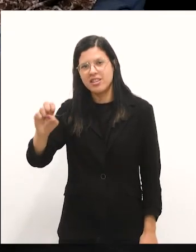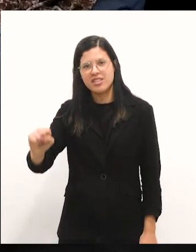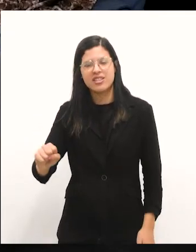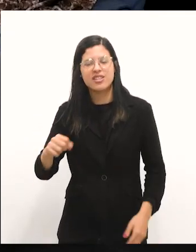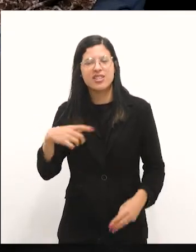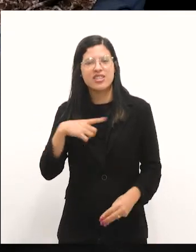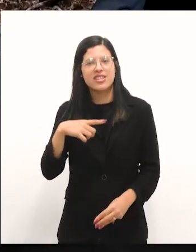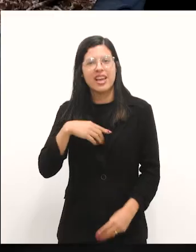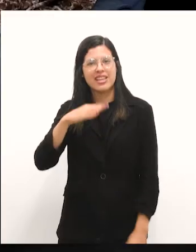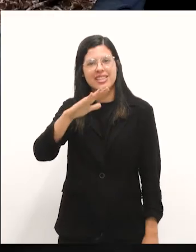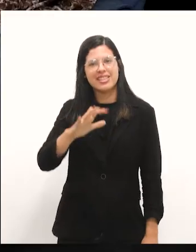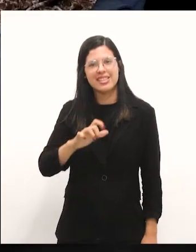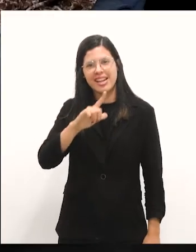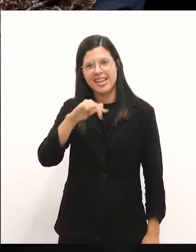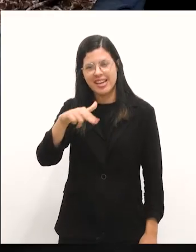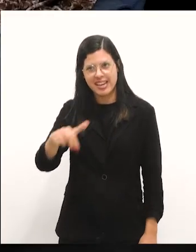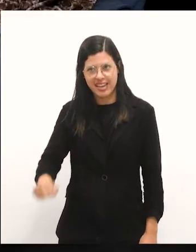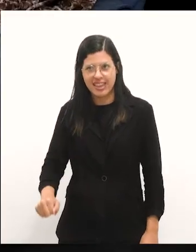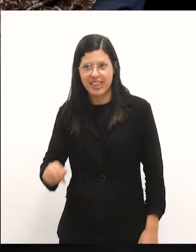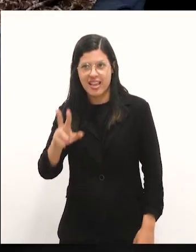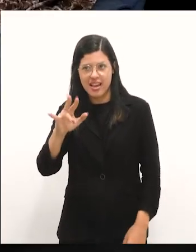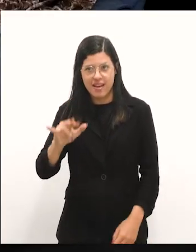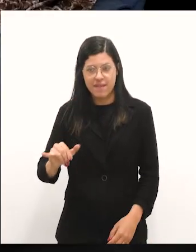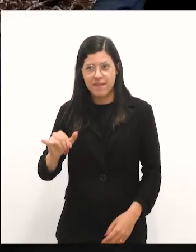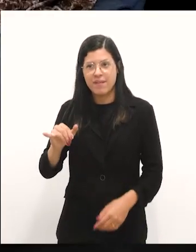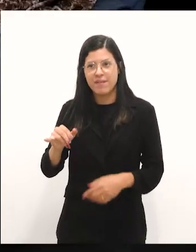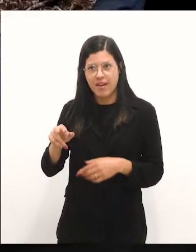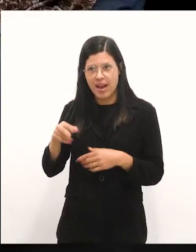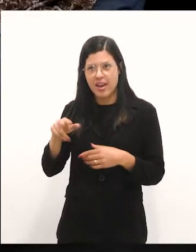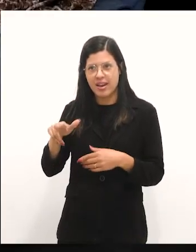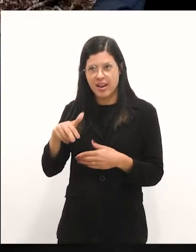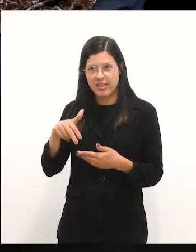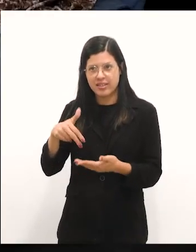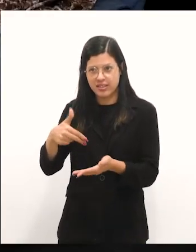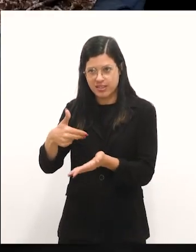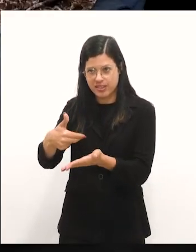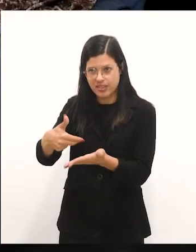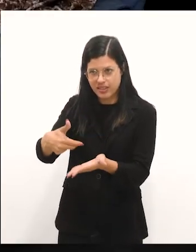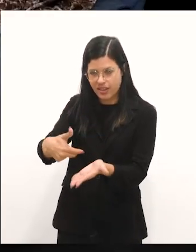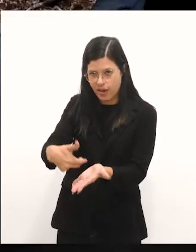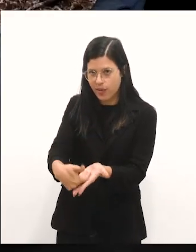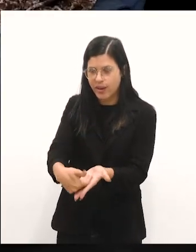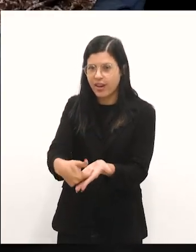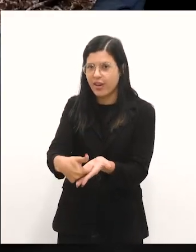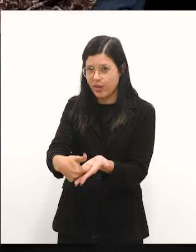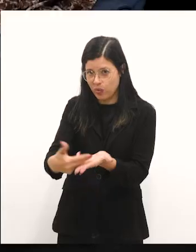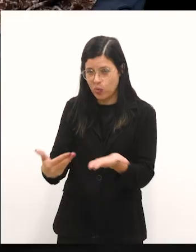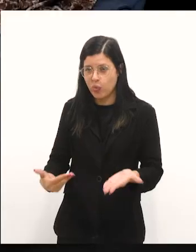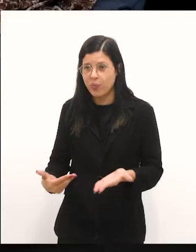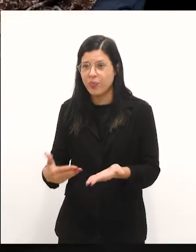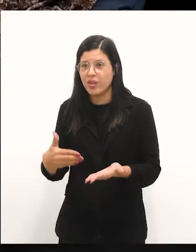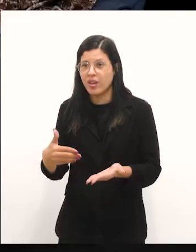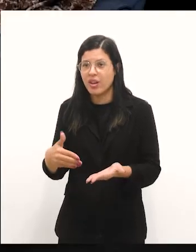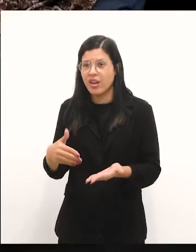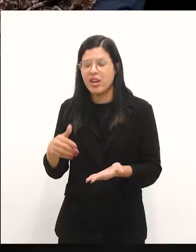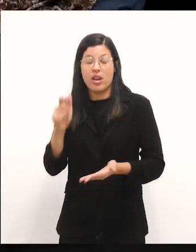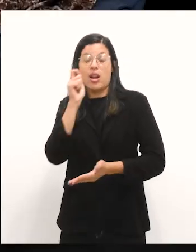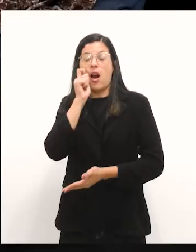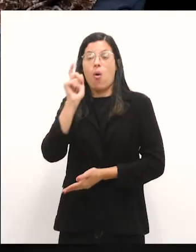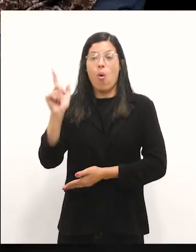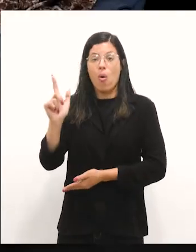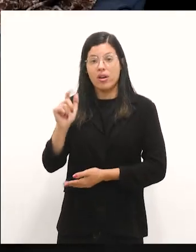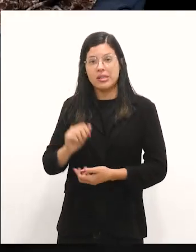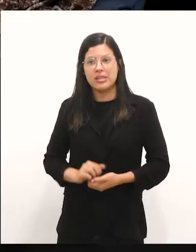uma trabalhadora de Maria Santíssima, vai até o leito de Bezerra, no leito, veja, Bezerra de Menezes, e